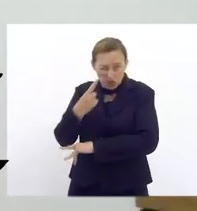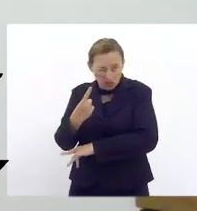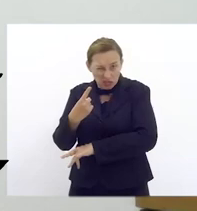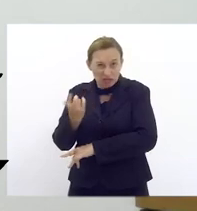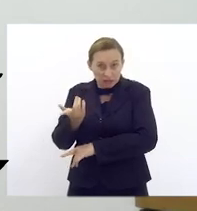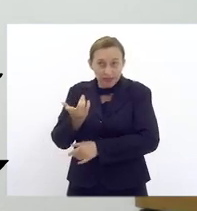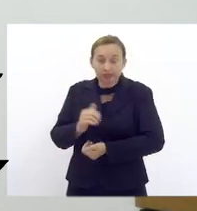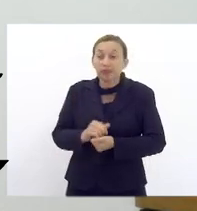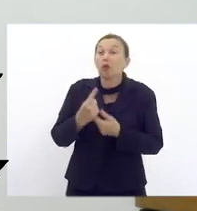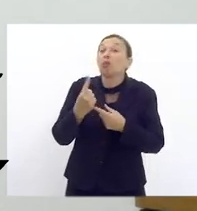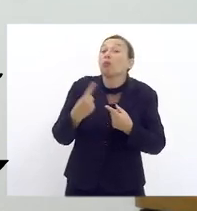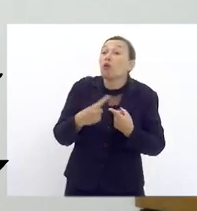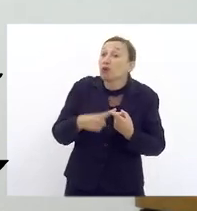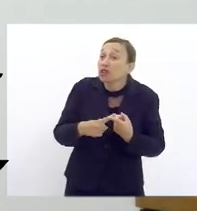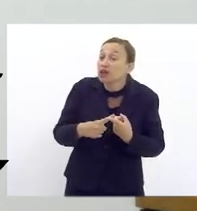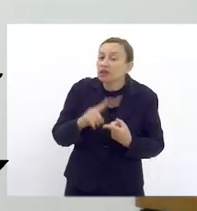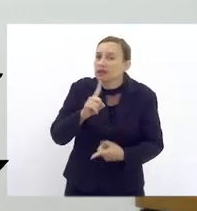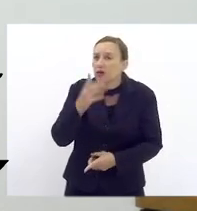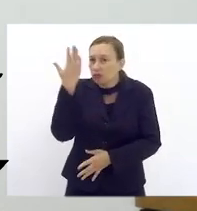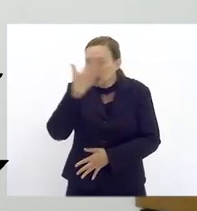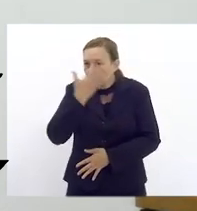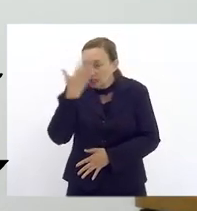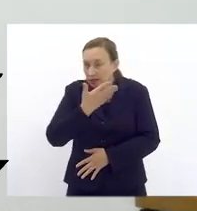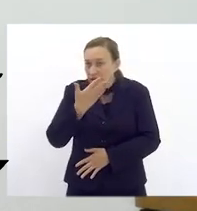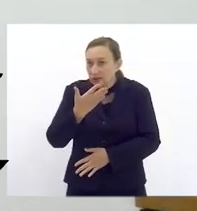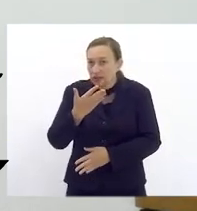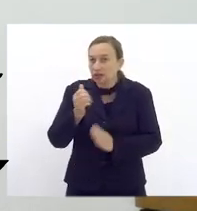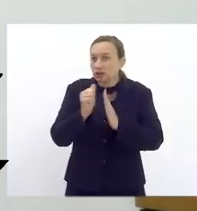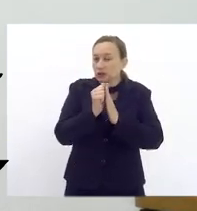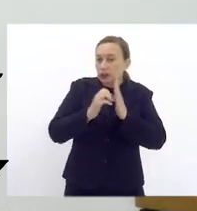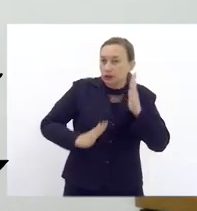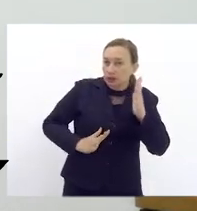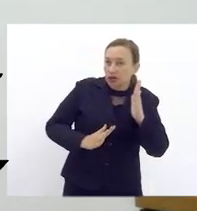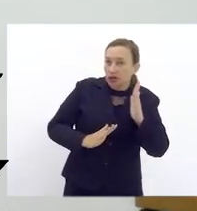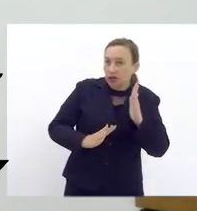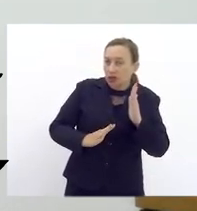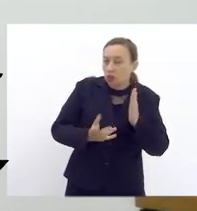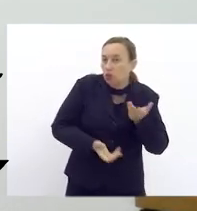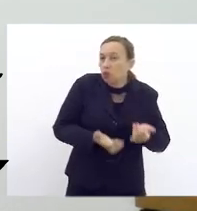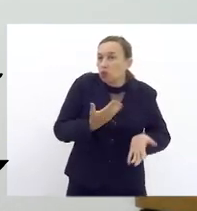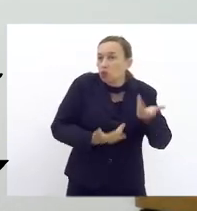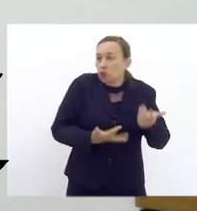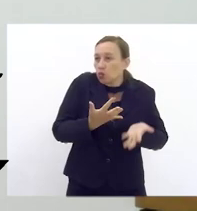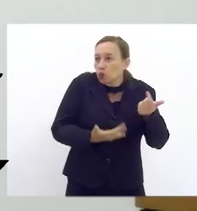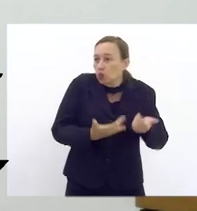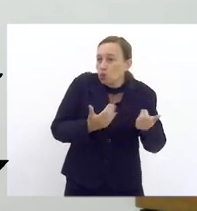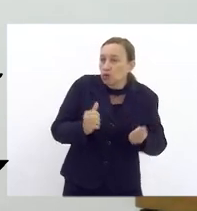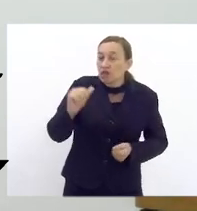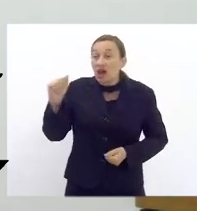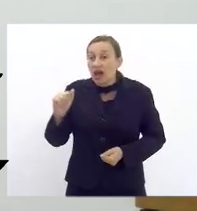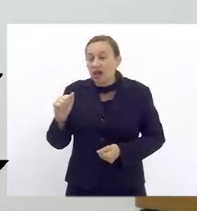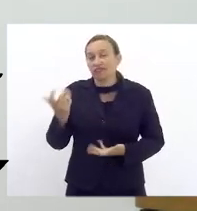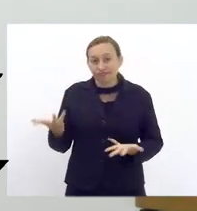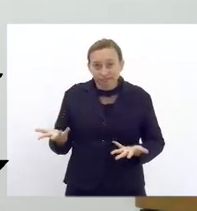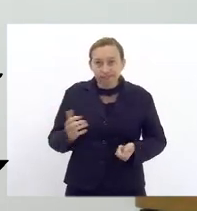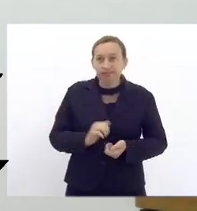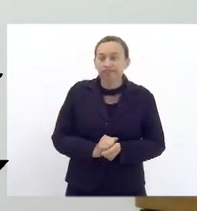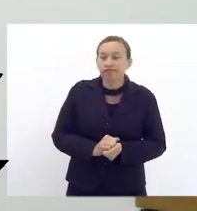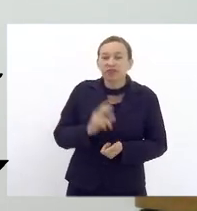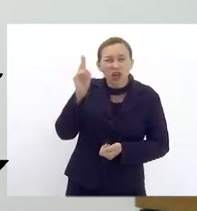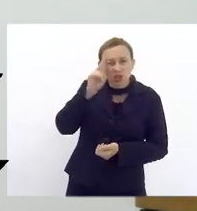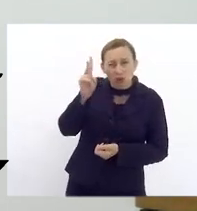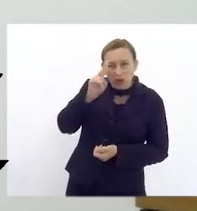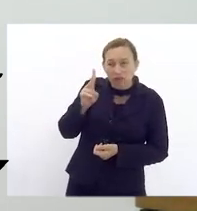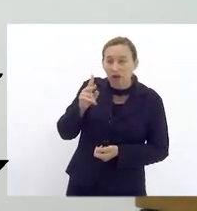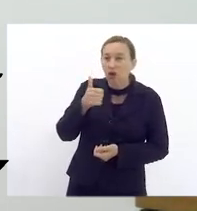viu mas por que que a gente não lembra que o terreiro de fulano foi incendiado Por que que a gente não lembra que uma menina